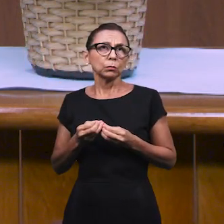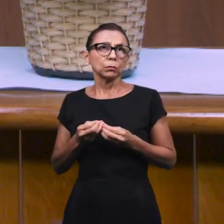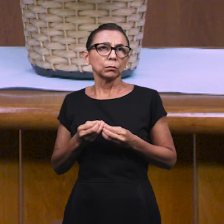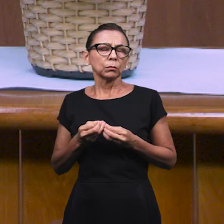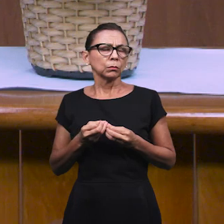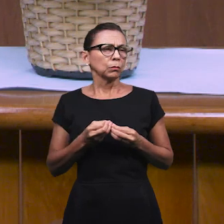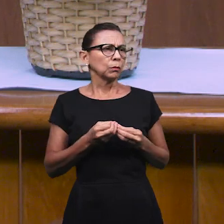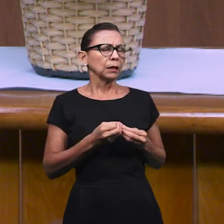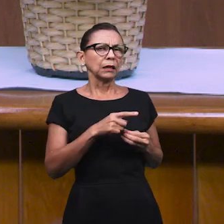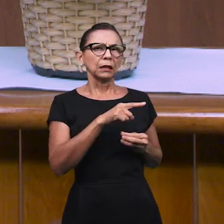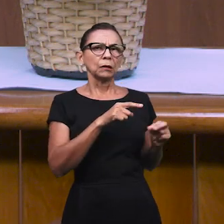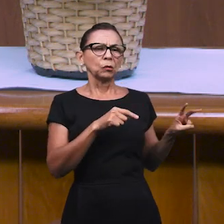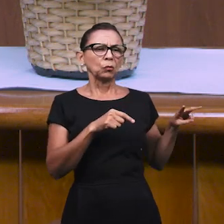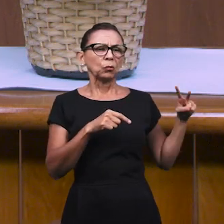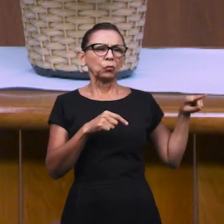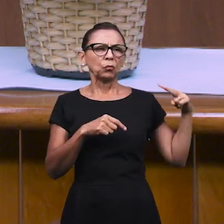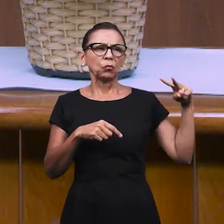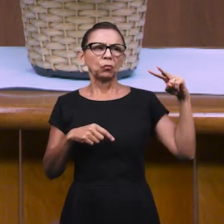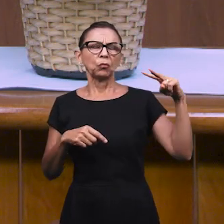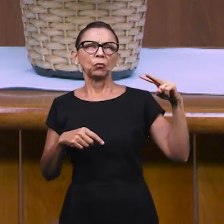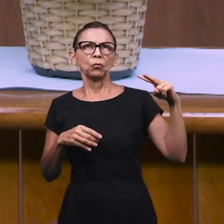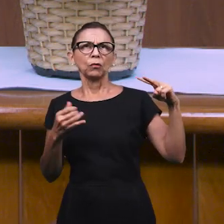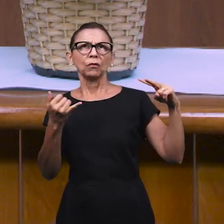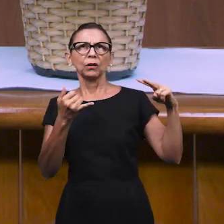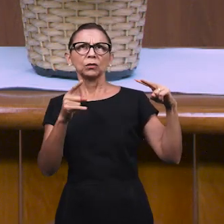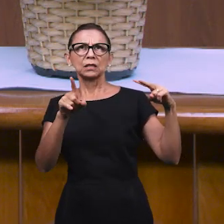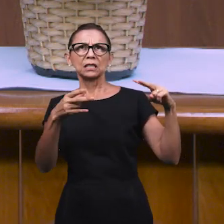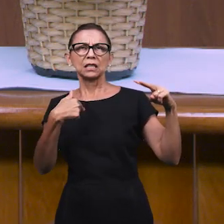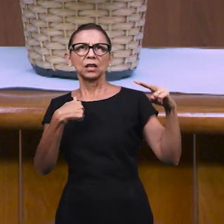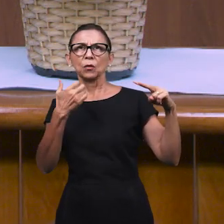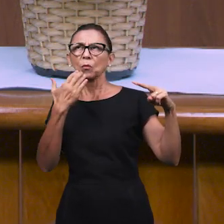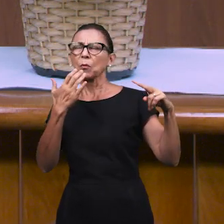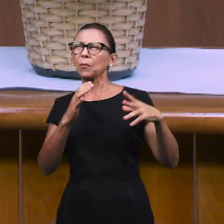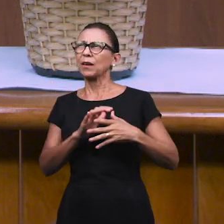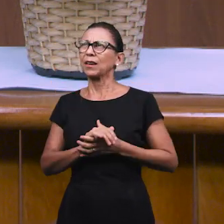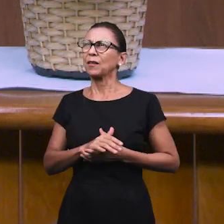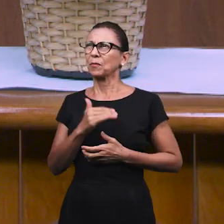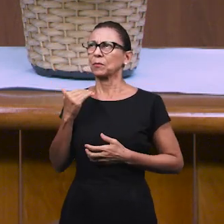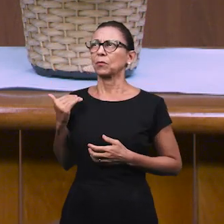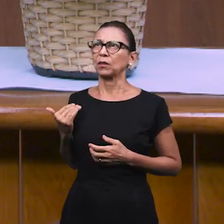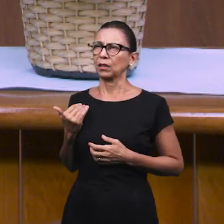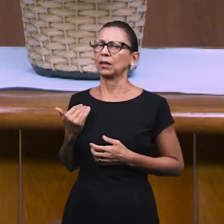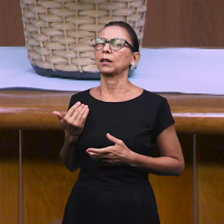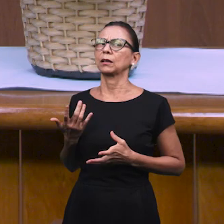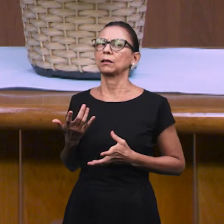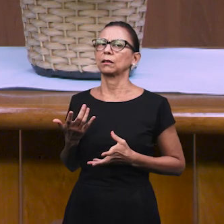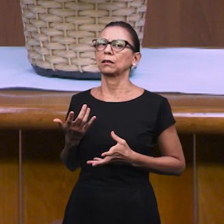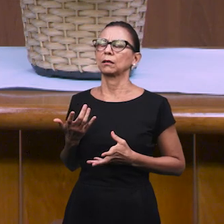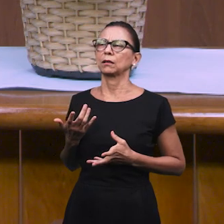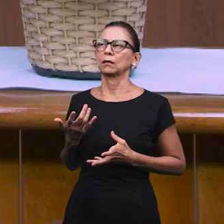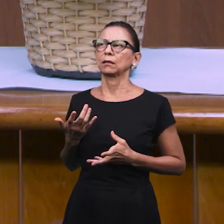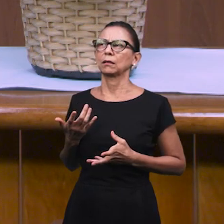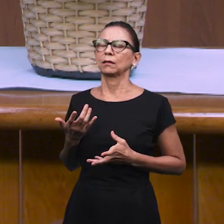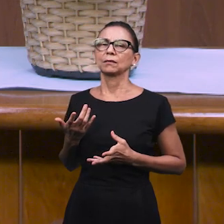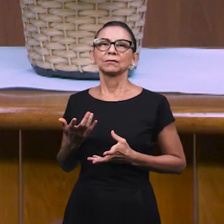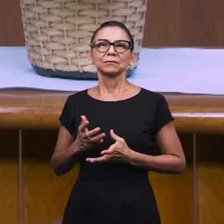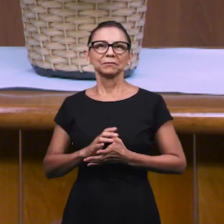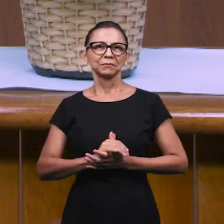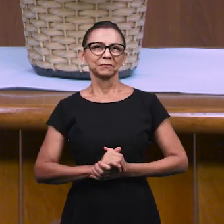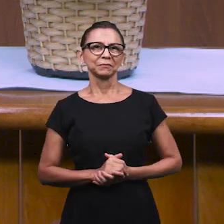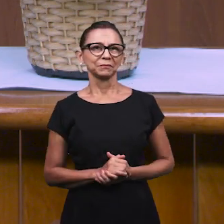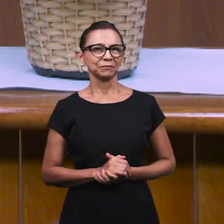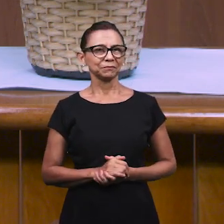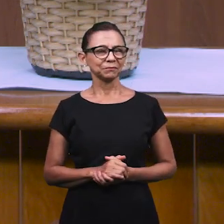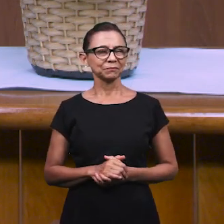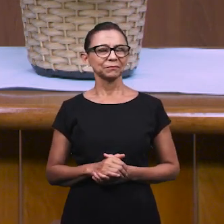aquilo despertou na mulher um sentimento diferente. Agora, nós vemos como é que o homem, ele é fraco